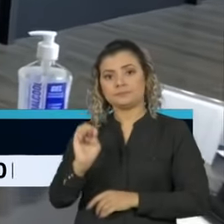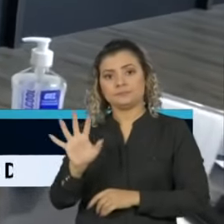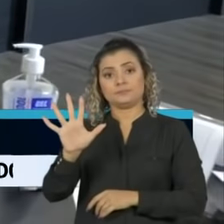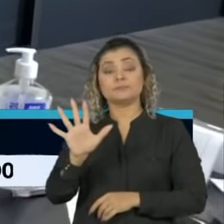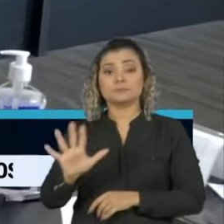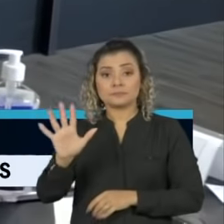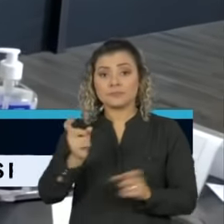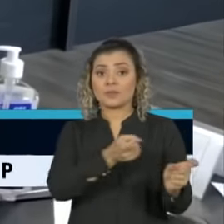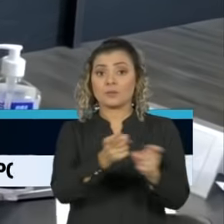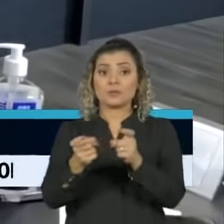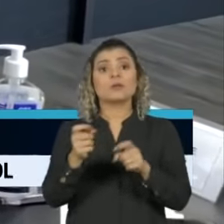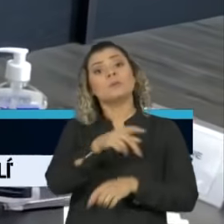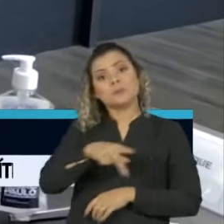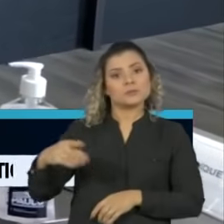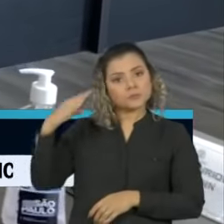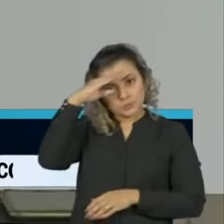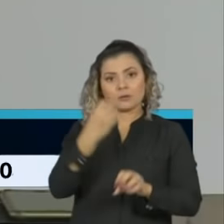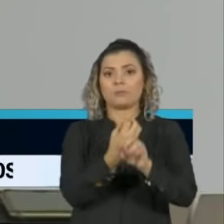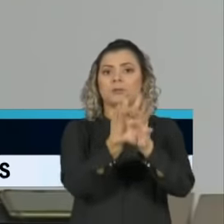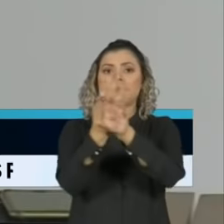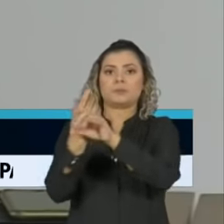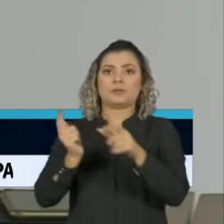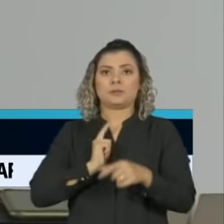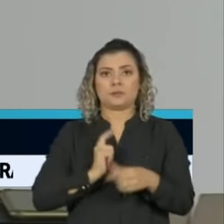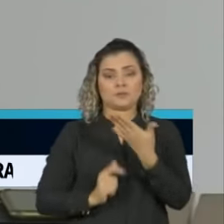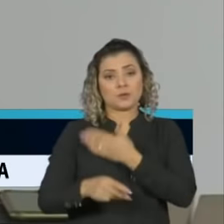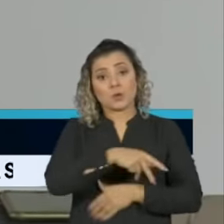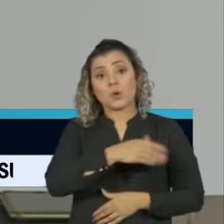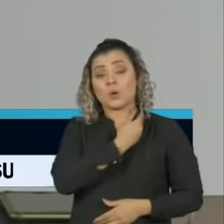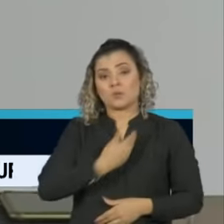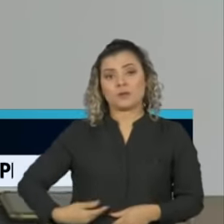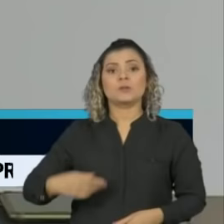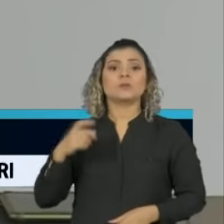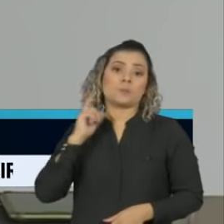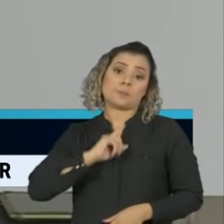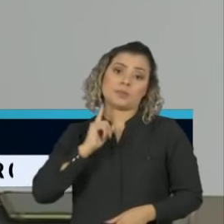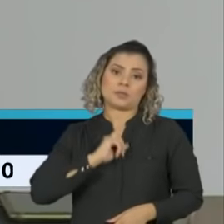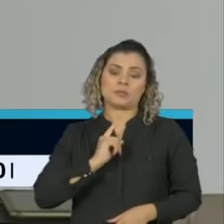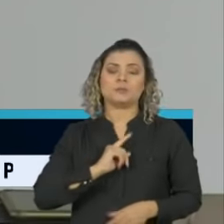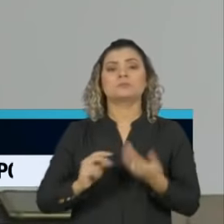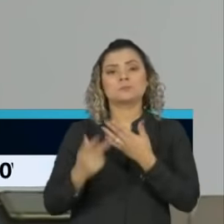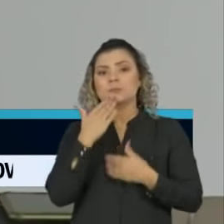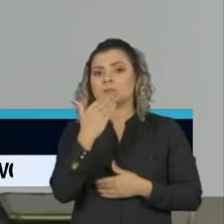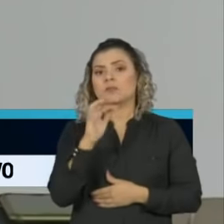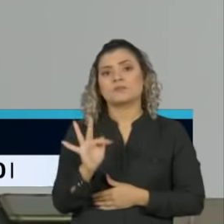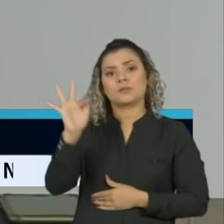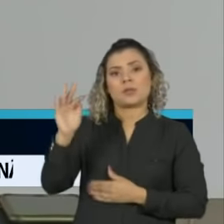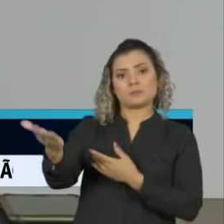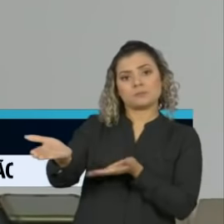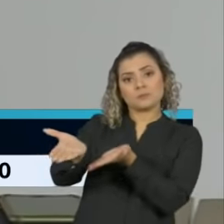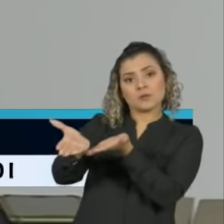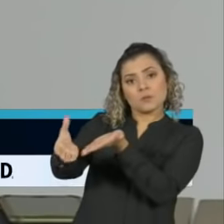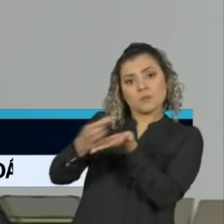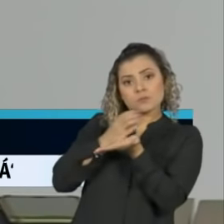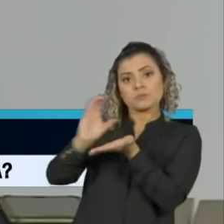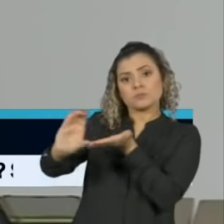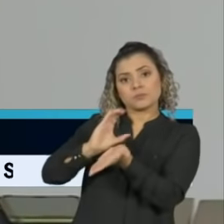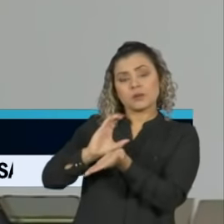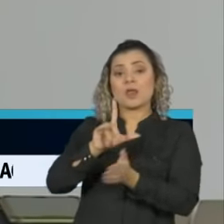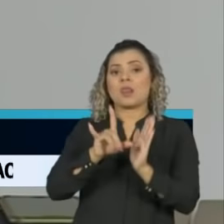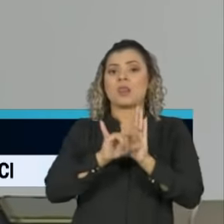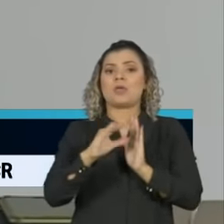foi fechada e feita por videoconferência. O governador de Minas Gerais, Romeu Zema, pediu ao governo federal antecipação dos recursos da Lei Candir,